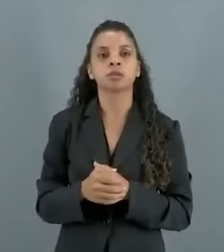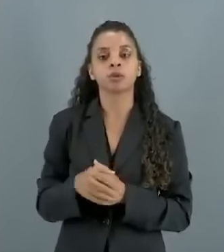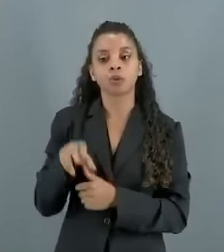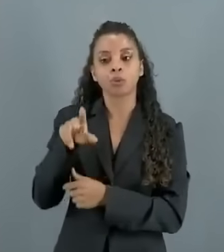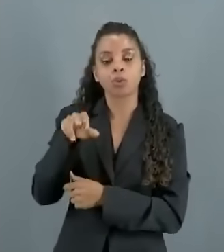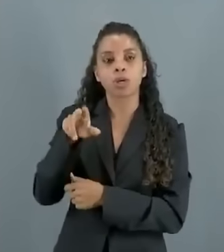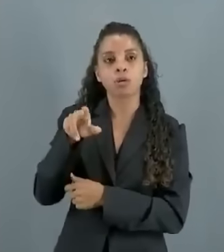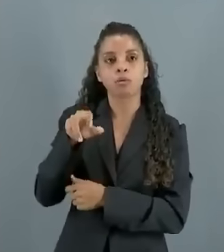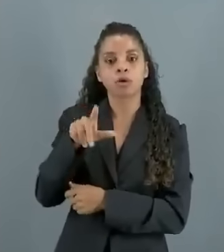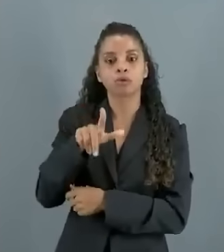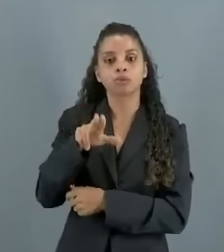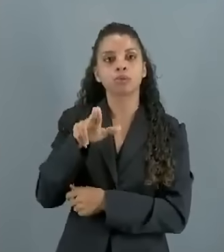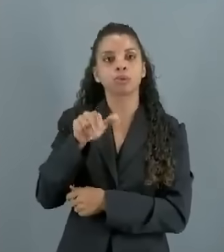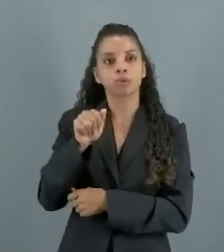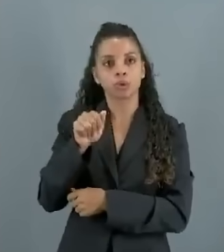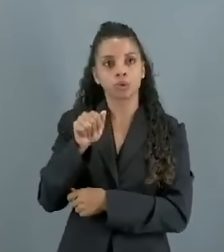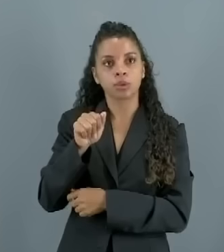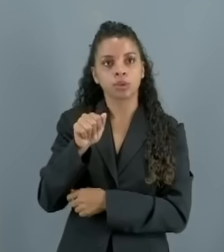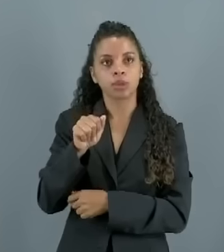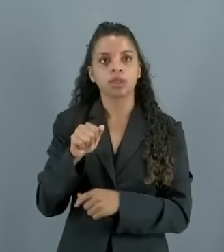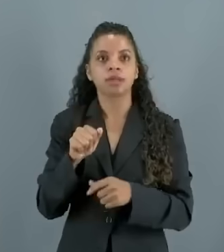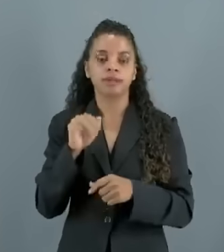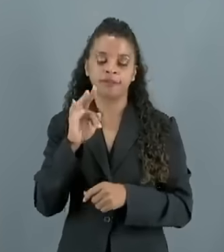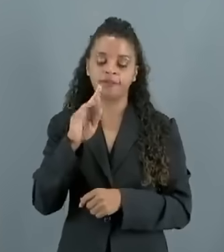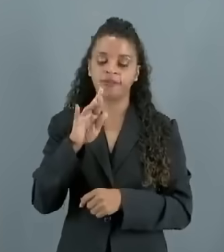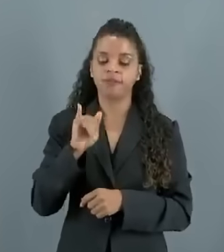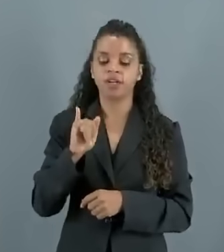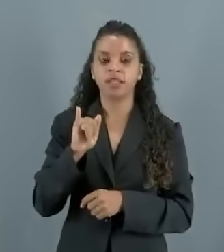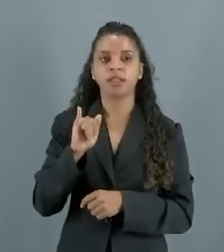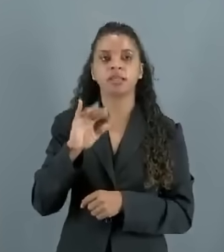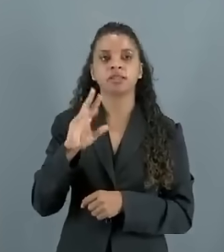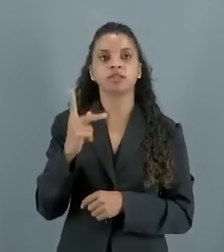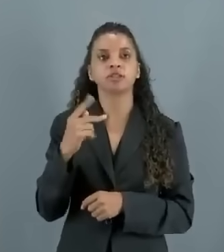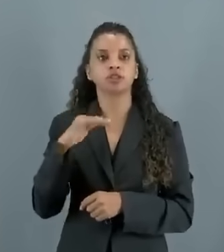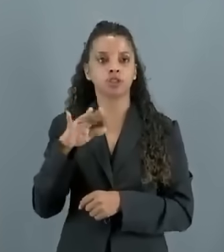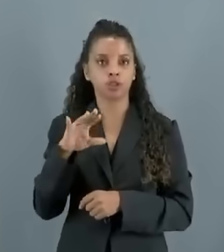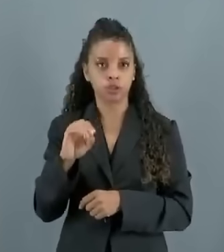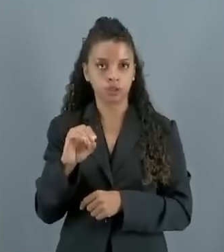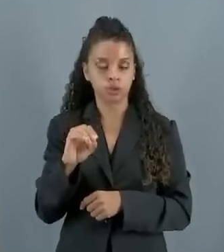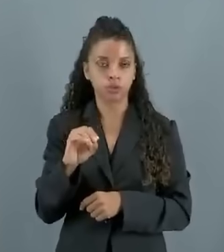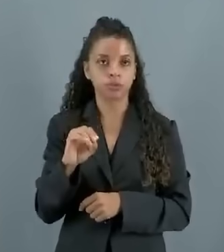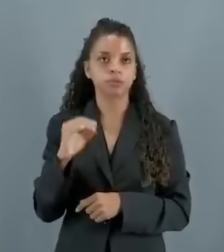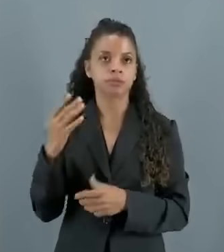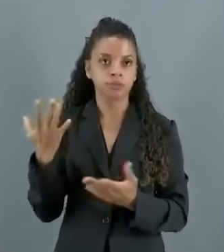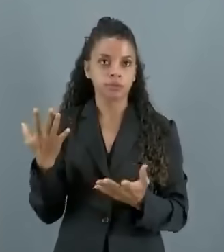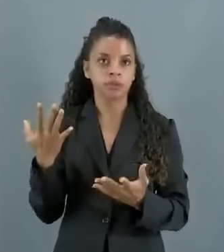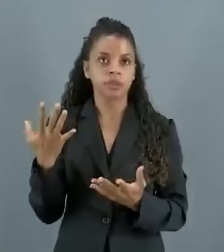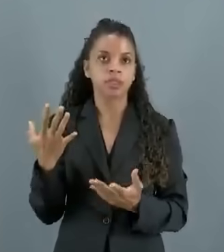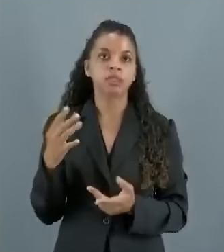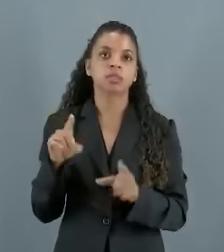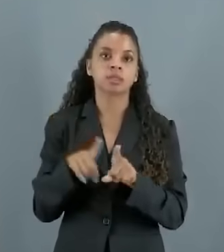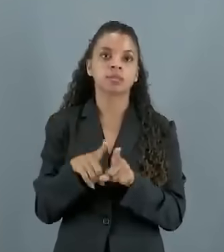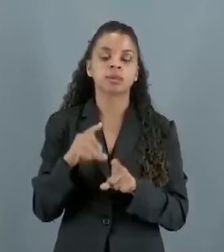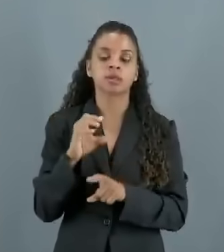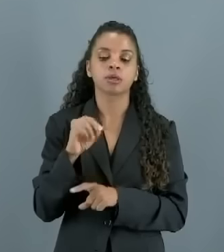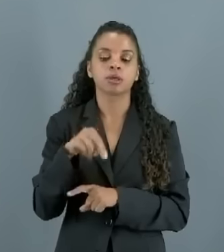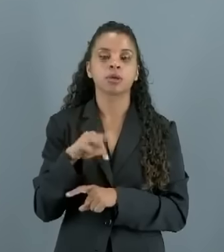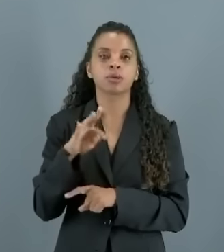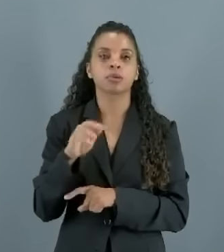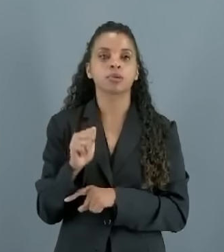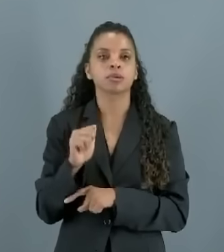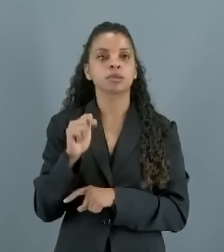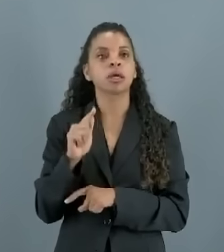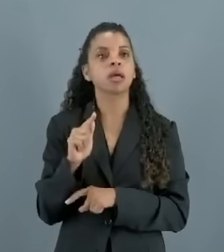Chico, a CONTAG, que é a maior entidade e que há 30 anos tem praticado esse tipo